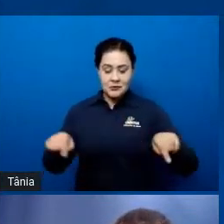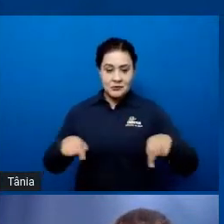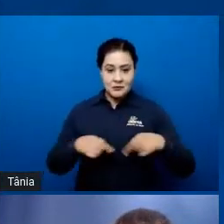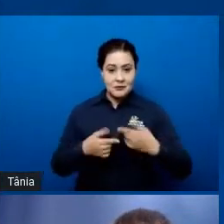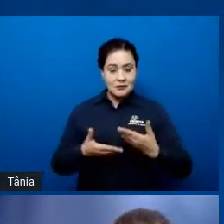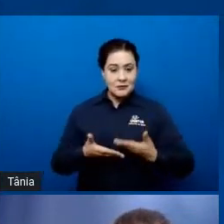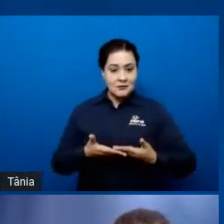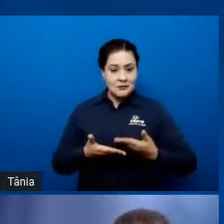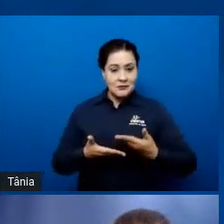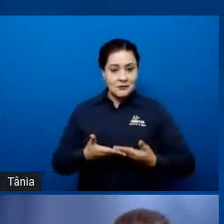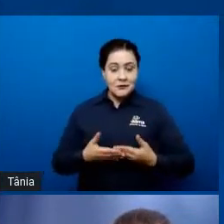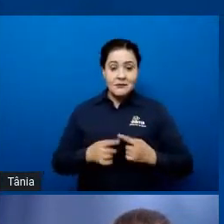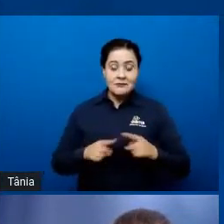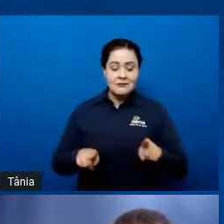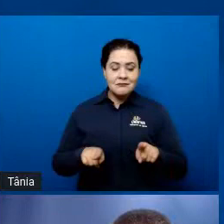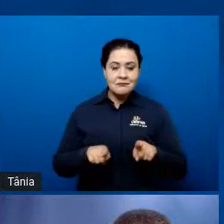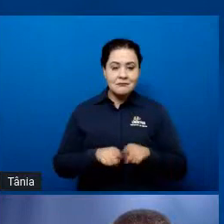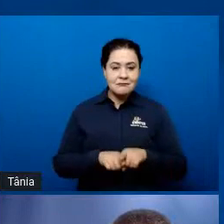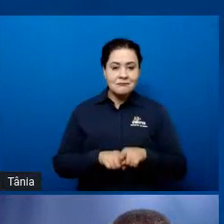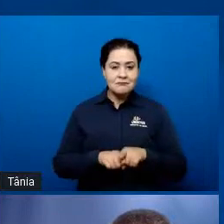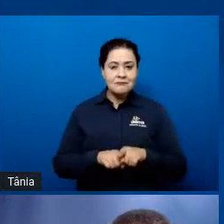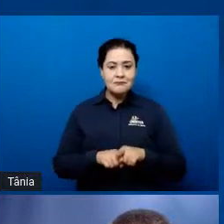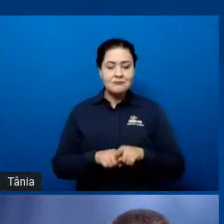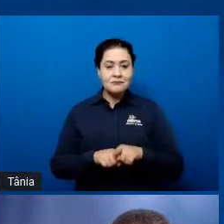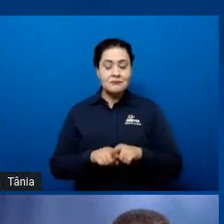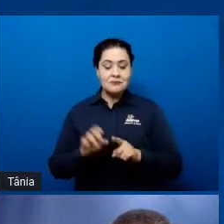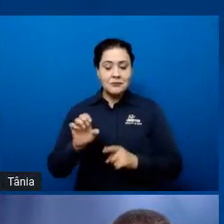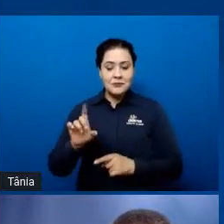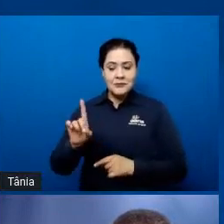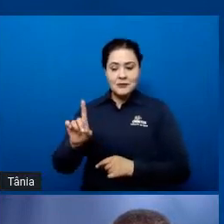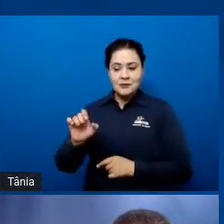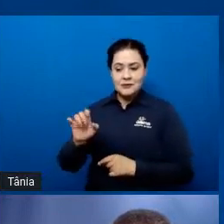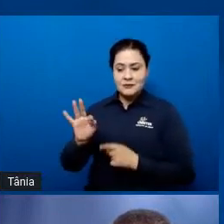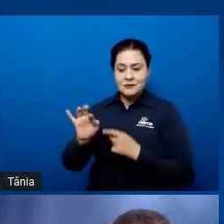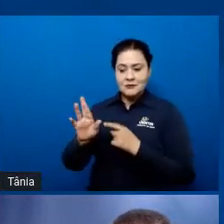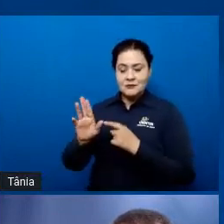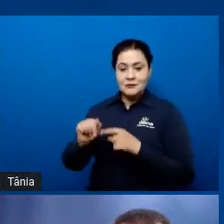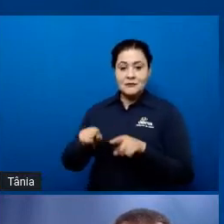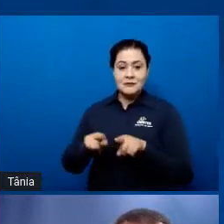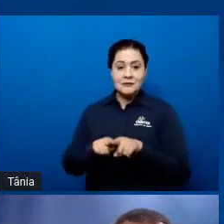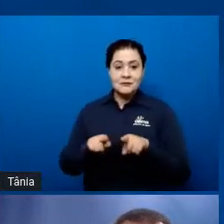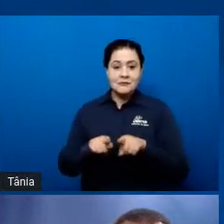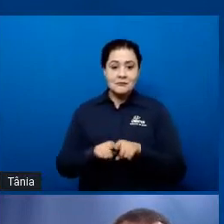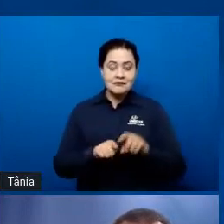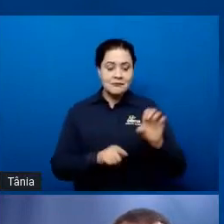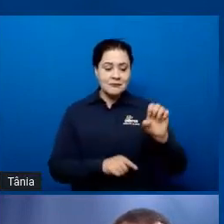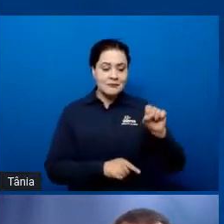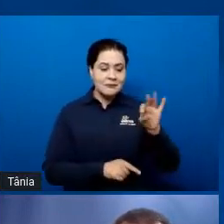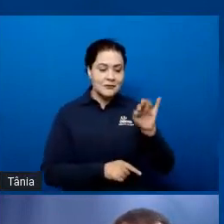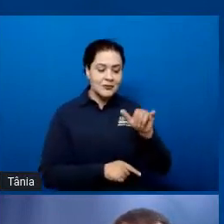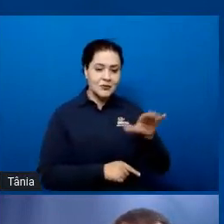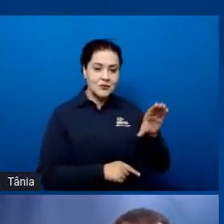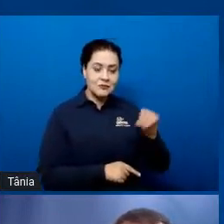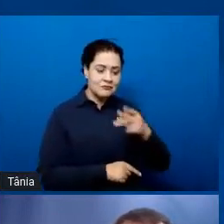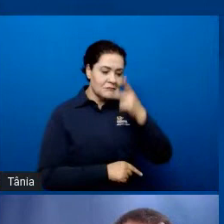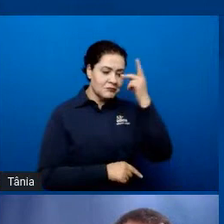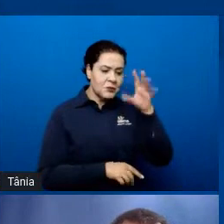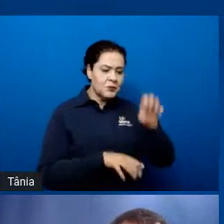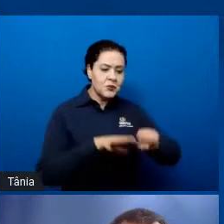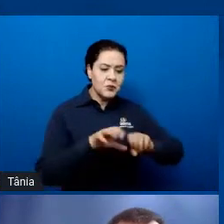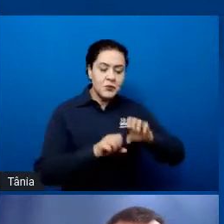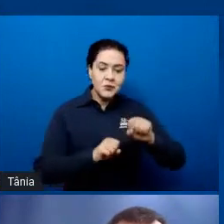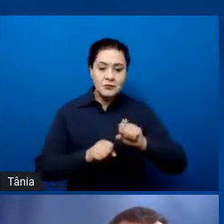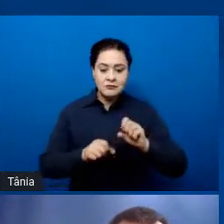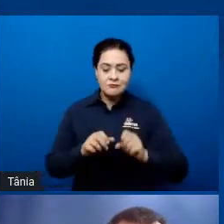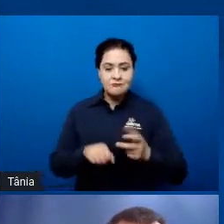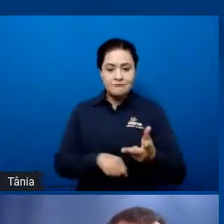né? Busquem editoras, né? Busquem estúdios, né? Busquem pessoal que produz vídeo para